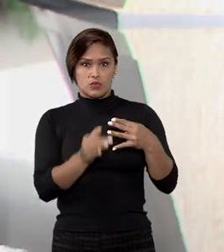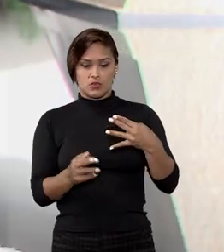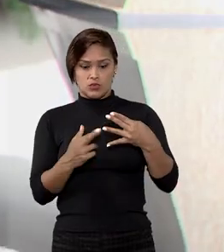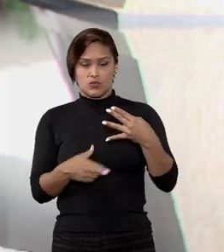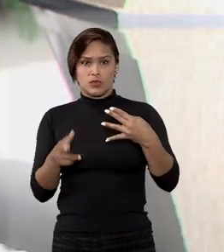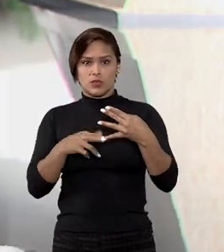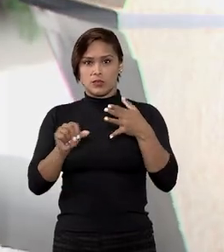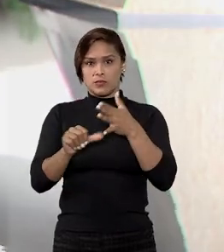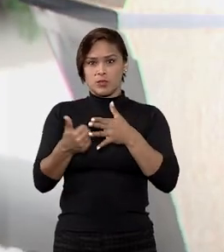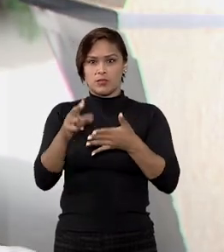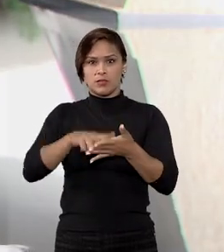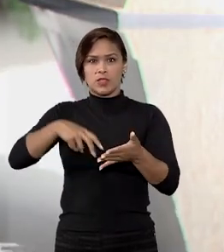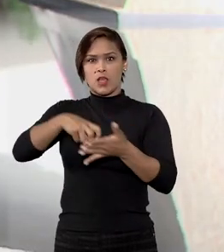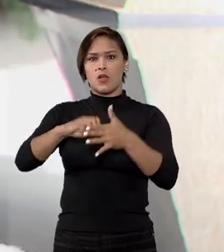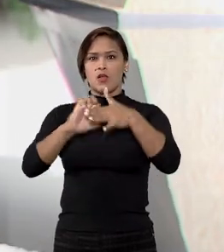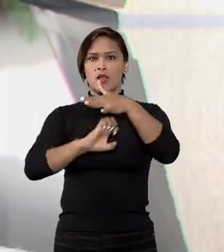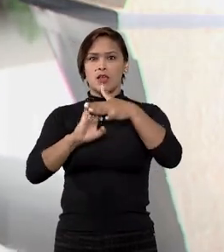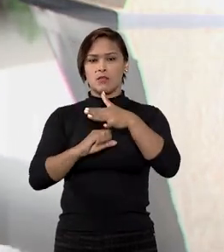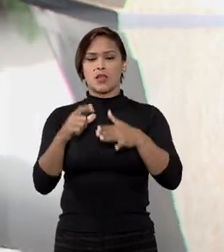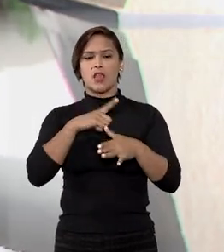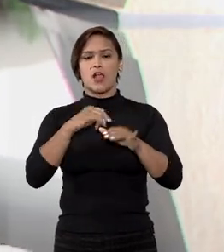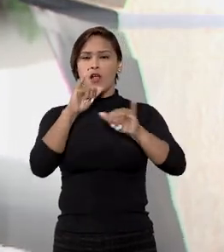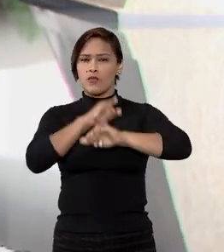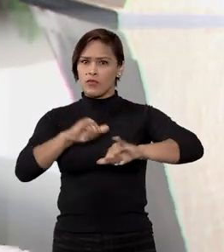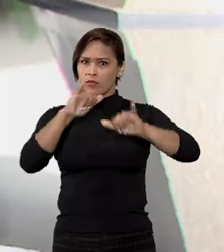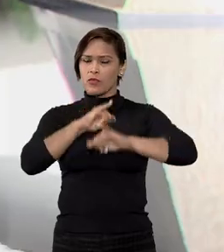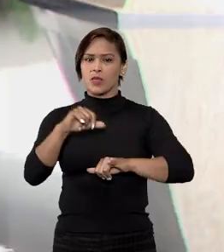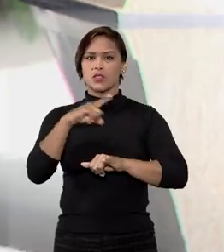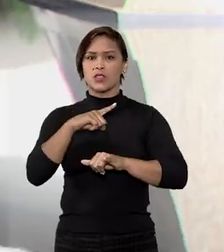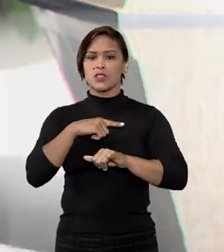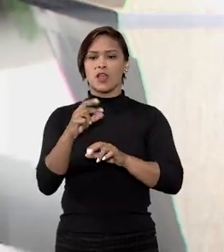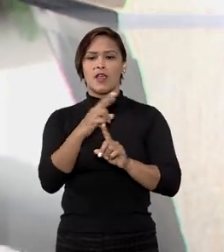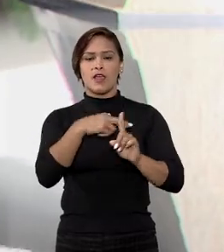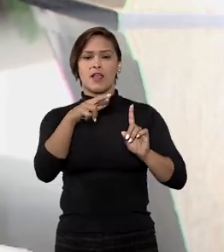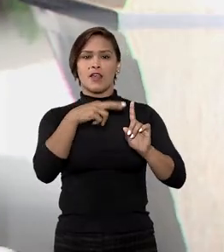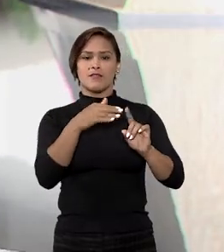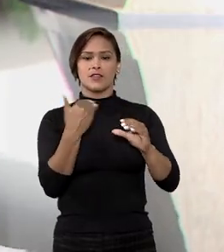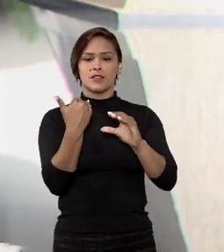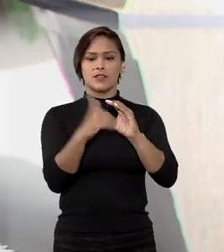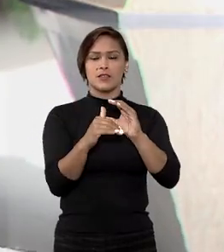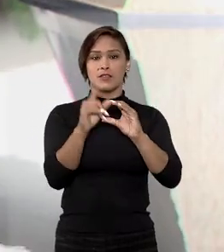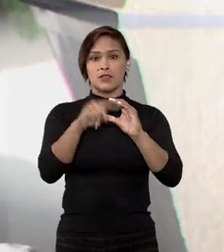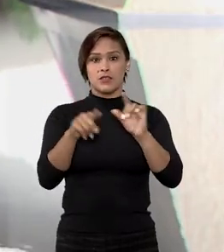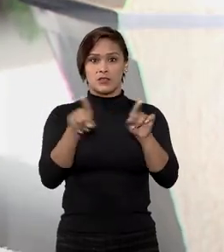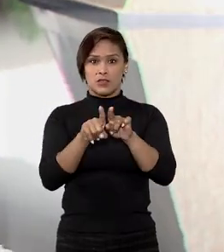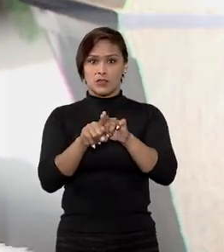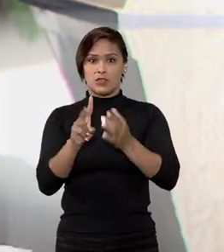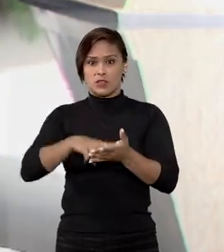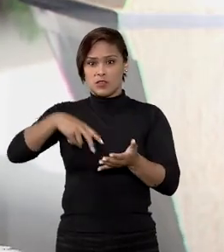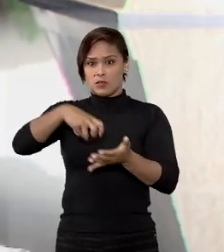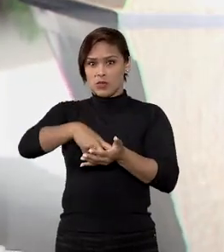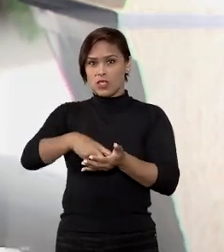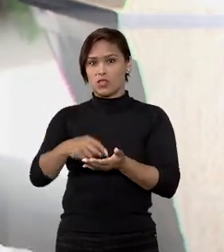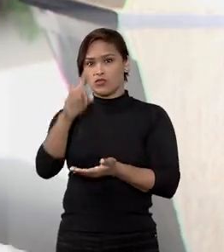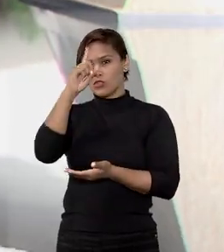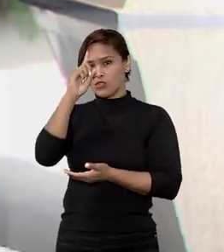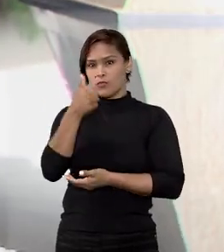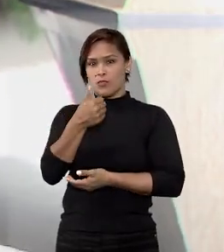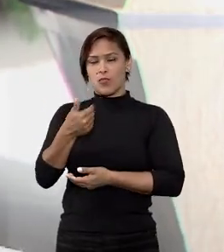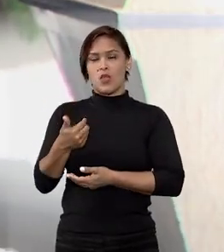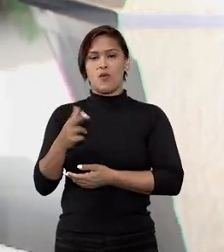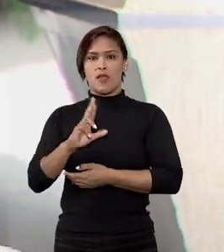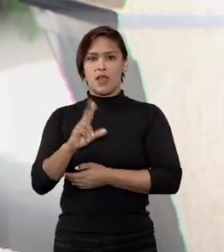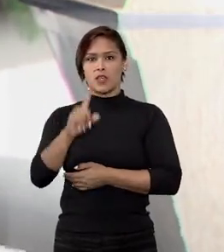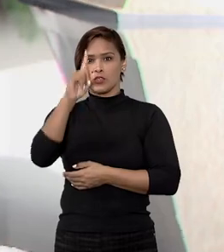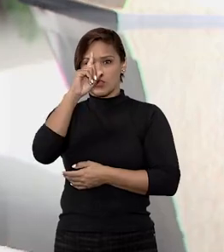juízo, de primeiro grau, condenou a empresa a fornecer as informações referentes ao acesso à conta sob pena de multa diária de